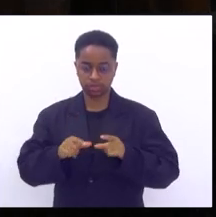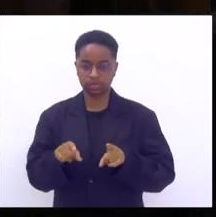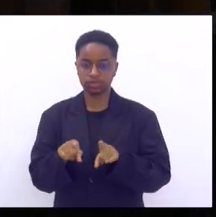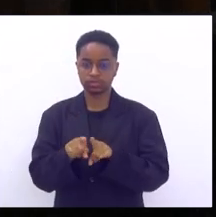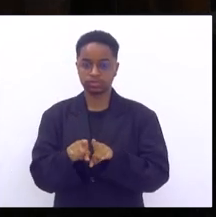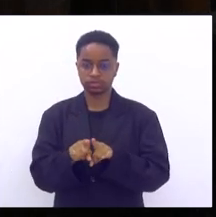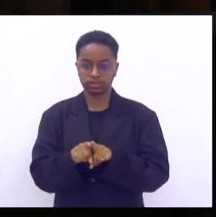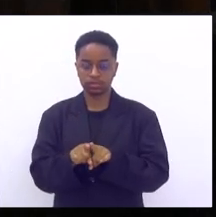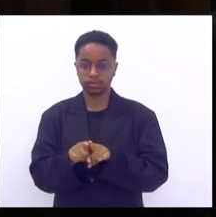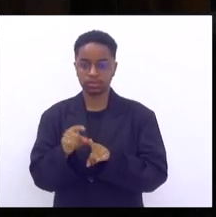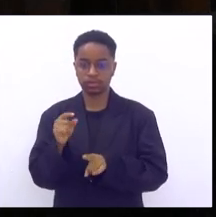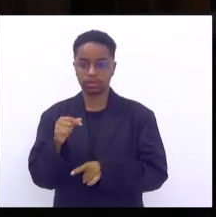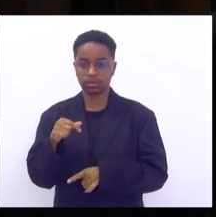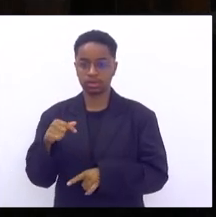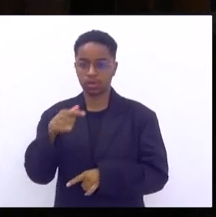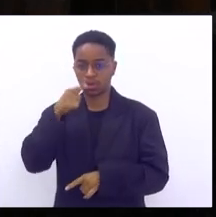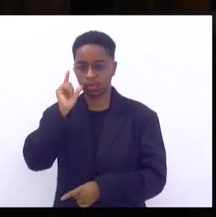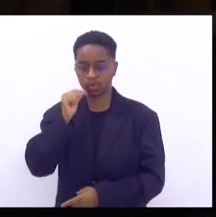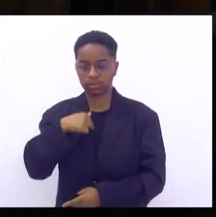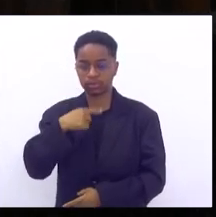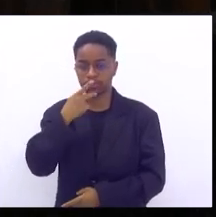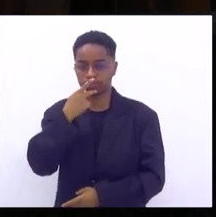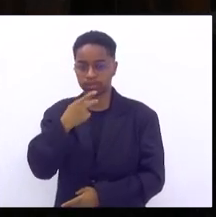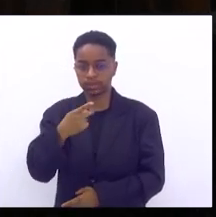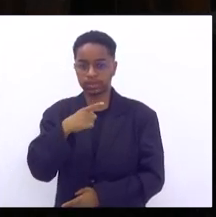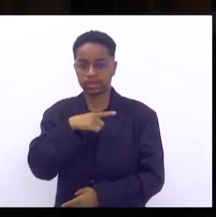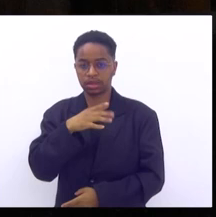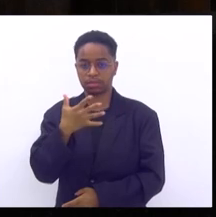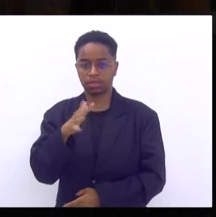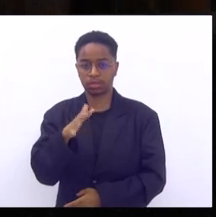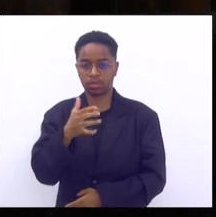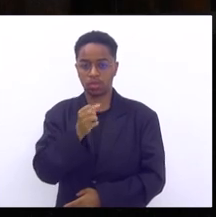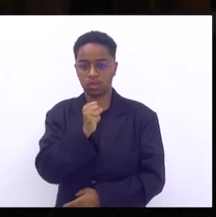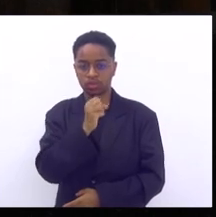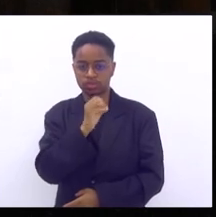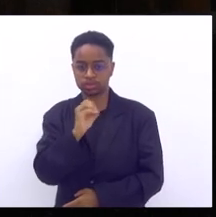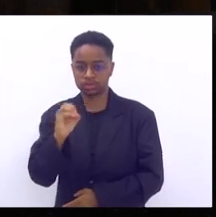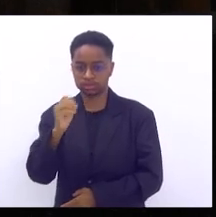citava naquela oportunidade praticamente 800 vítimas.